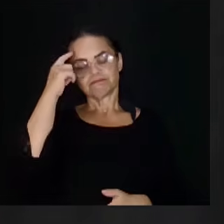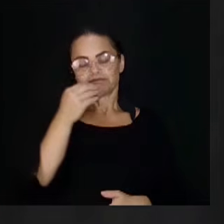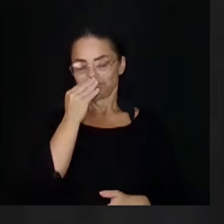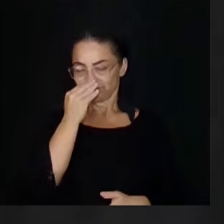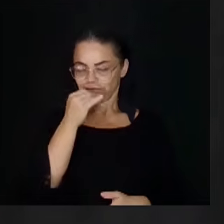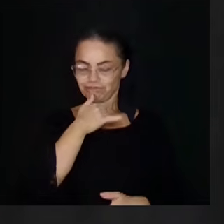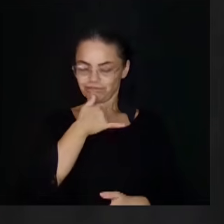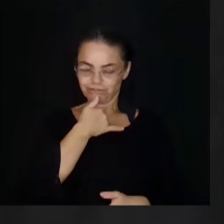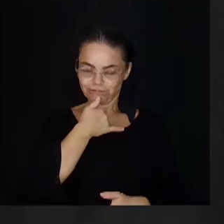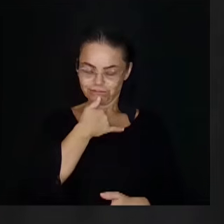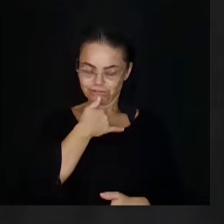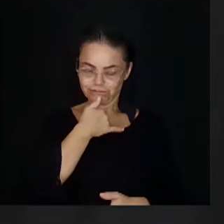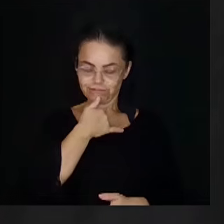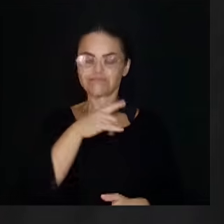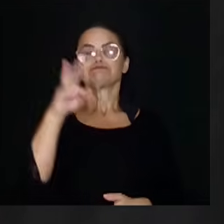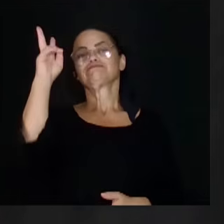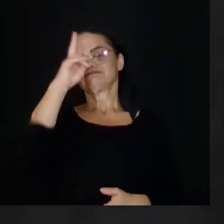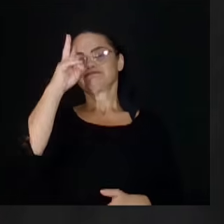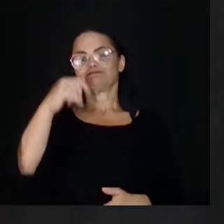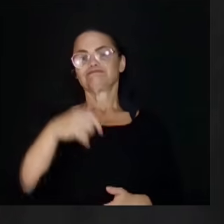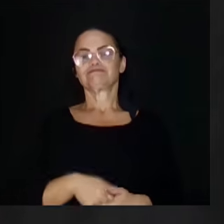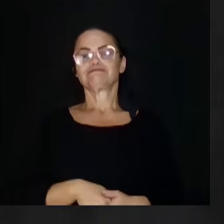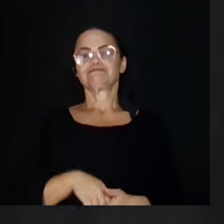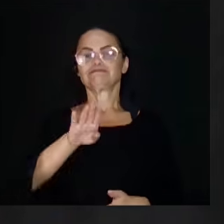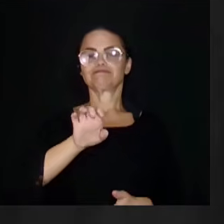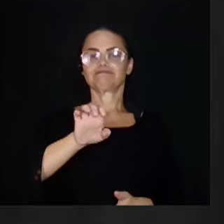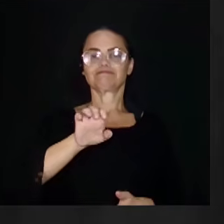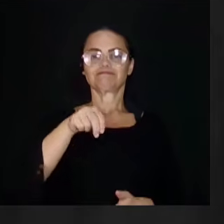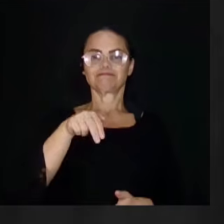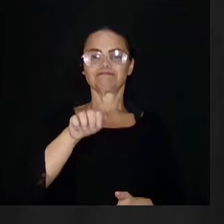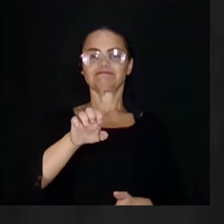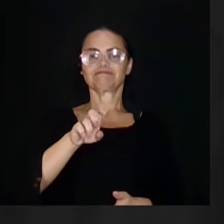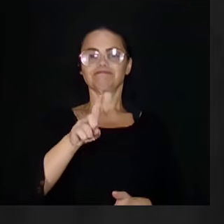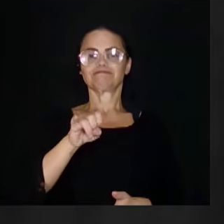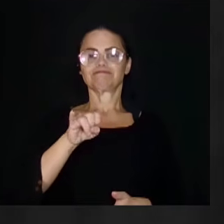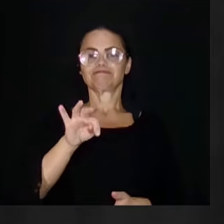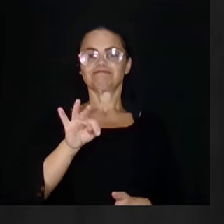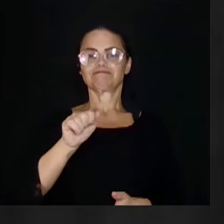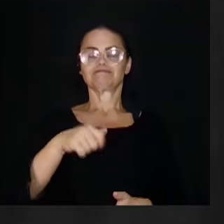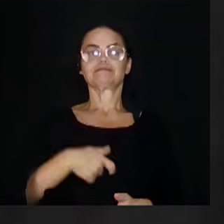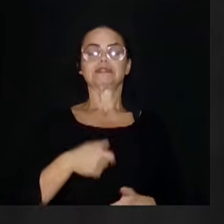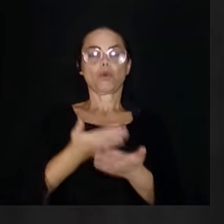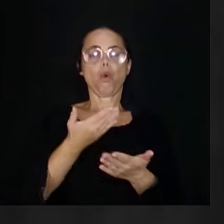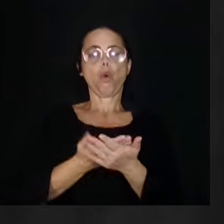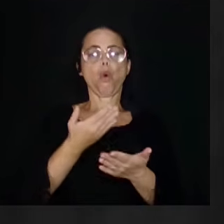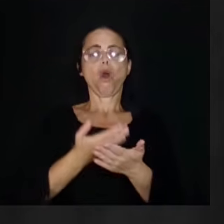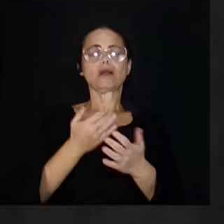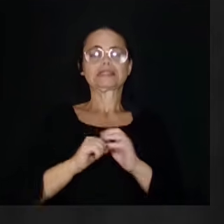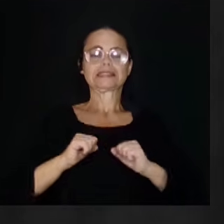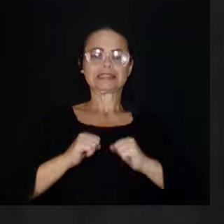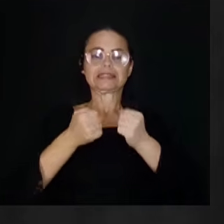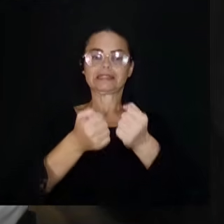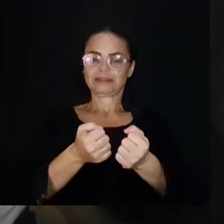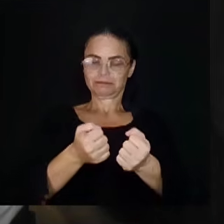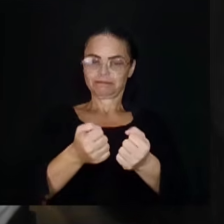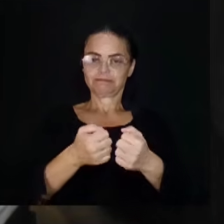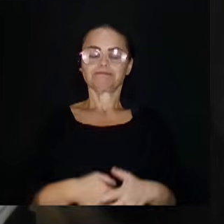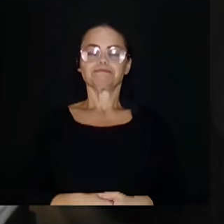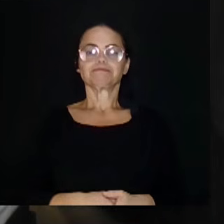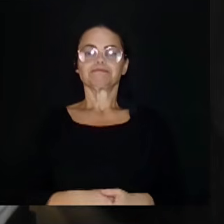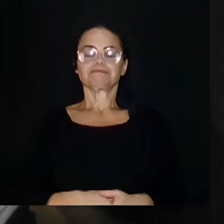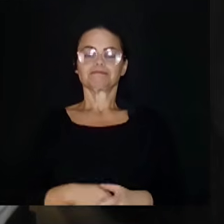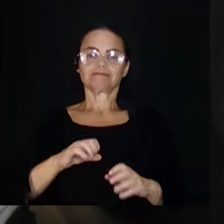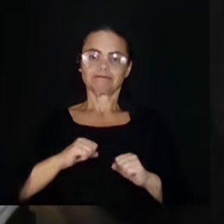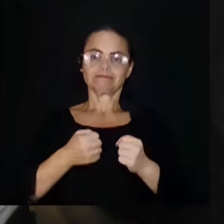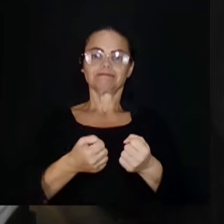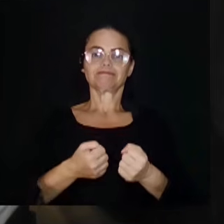lembro ali da voz da dona Benedita falando, né, estuda, corre atrás. Né? Você busca forças na